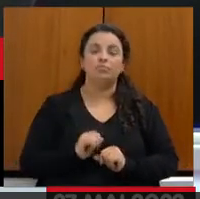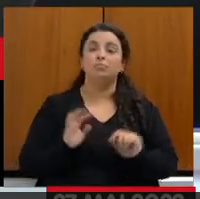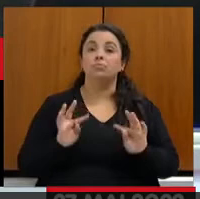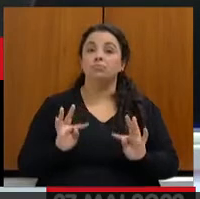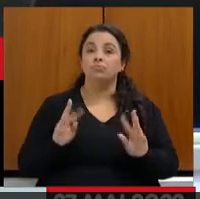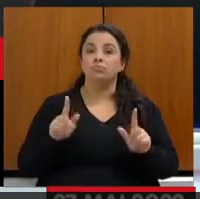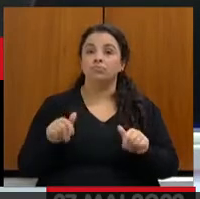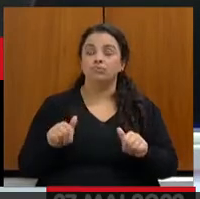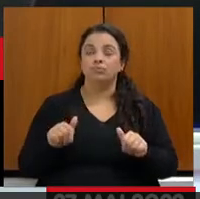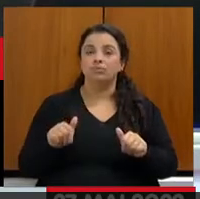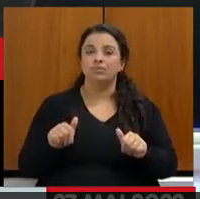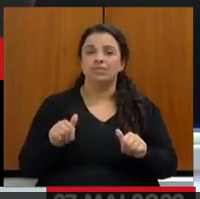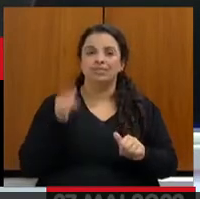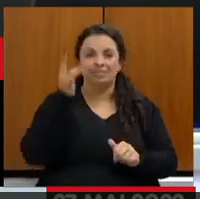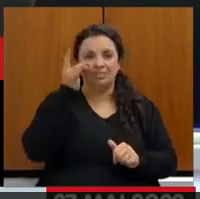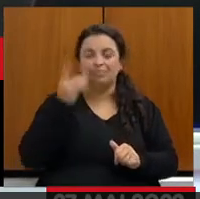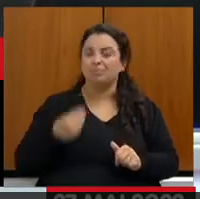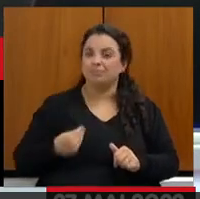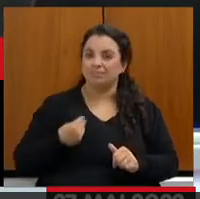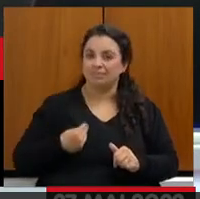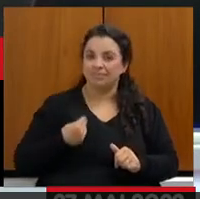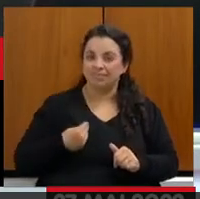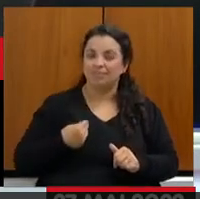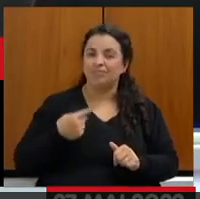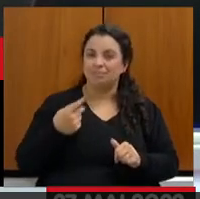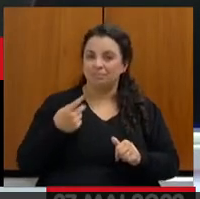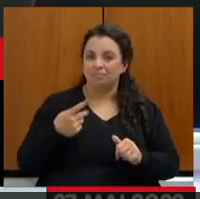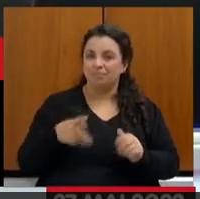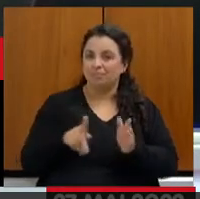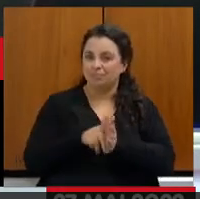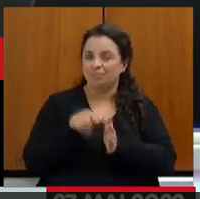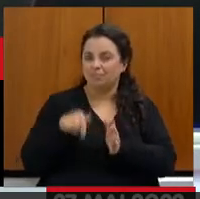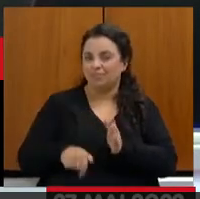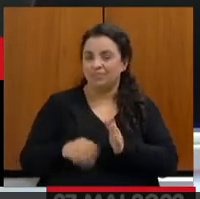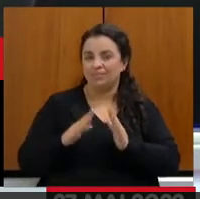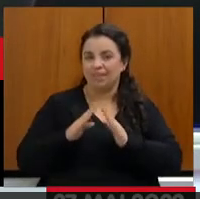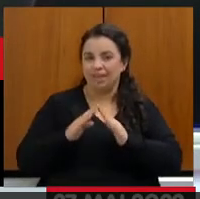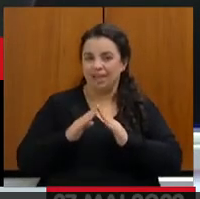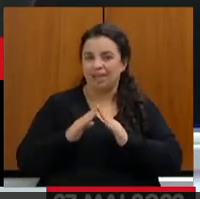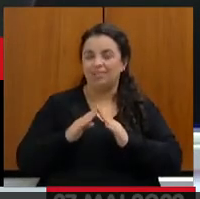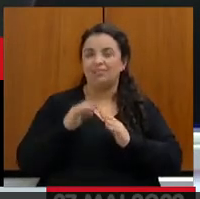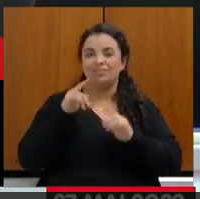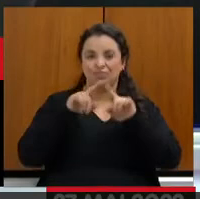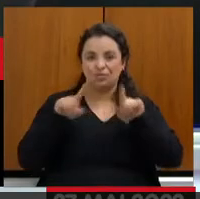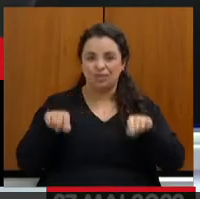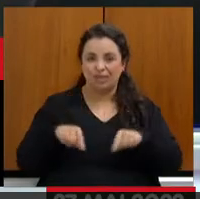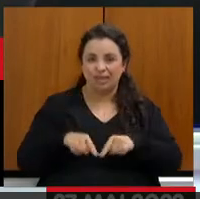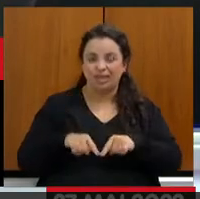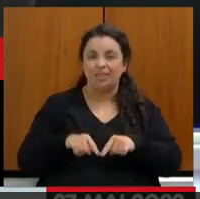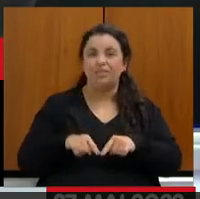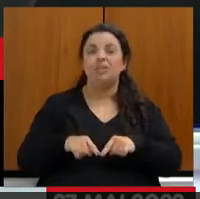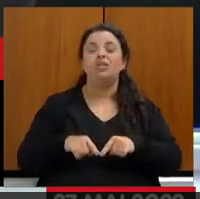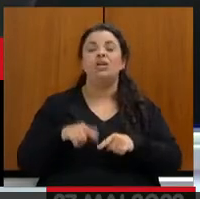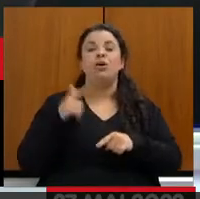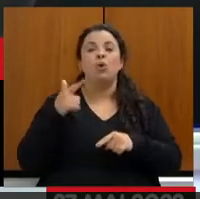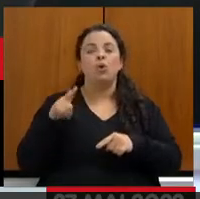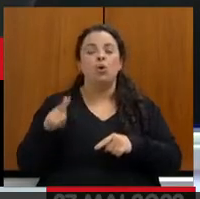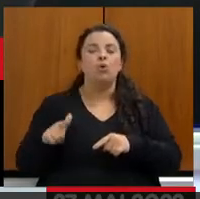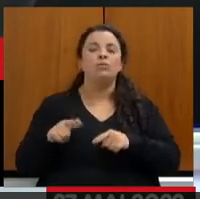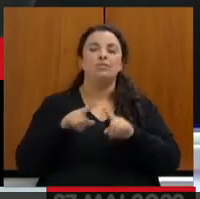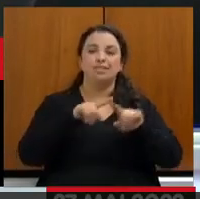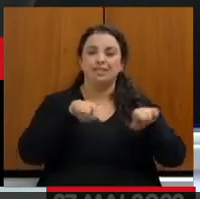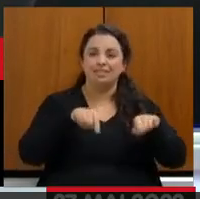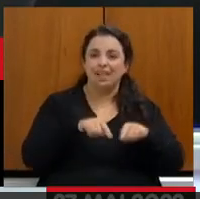que estão aqui que são da casa né servidores da casa a servidoras de todos os gabinetes